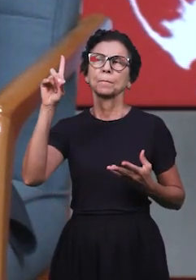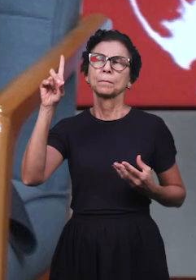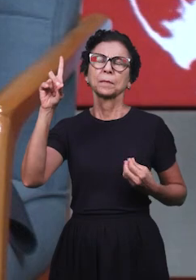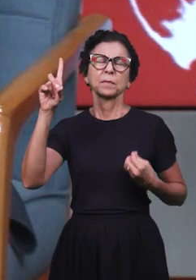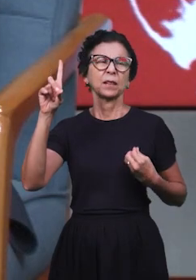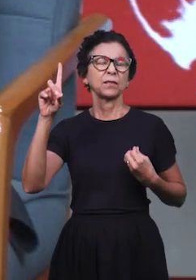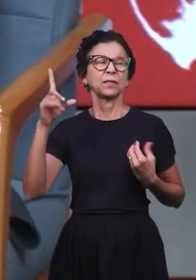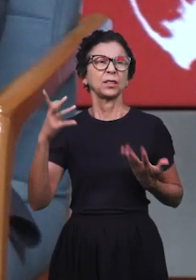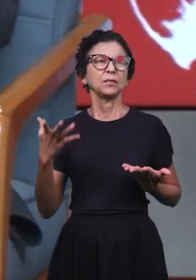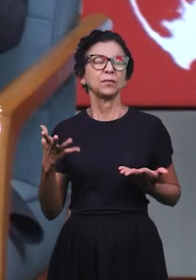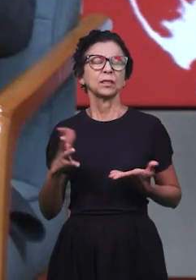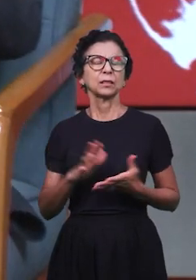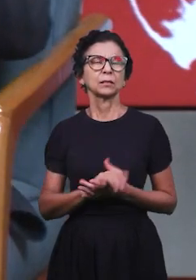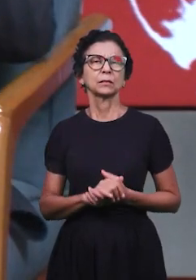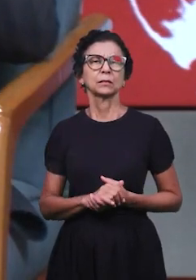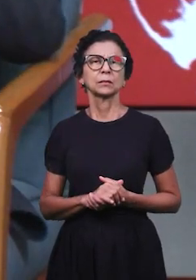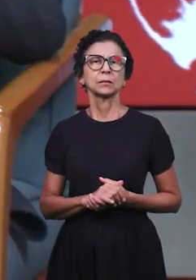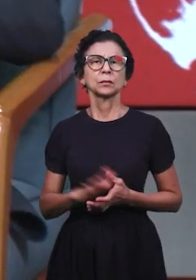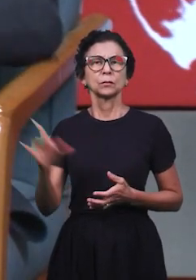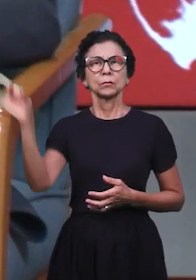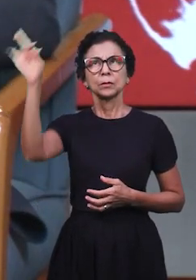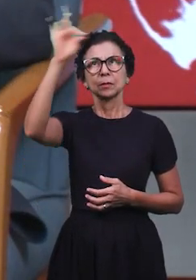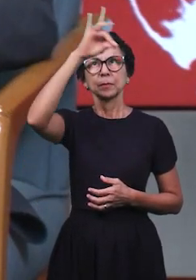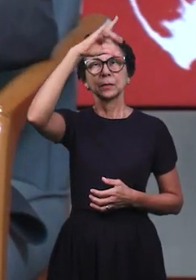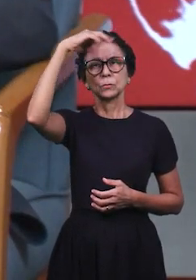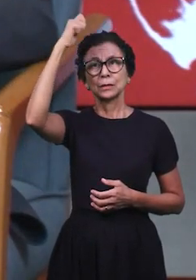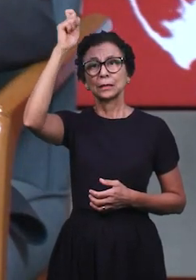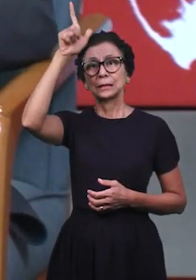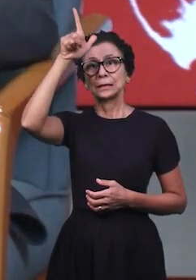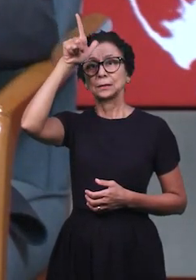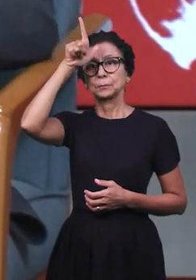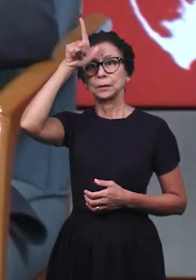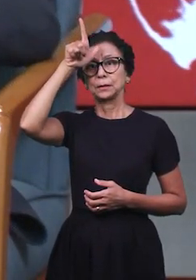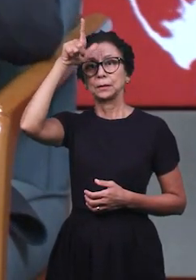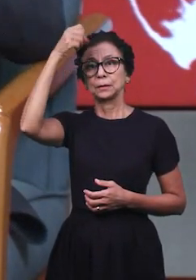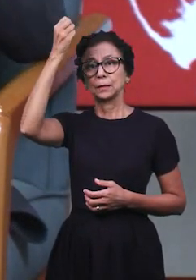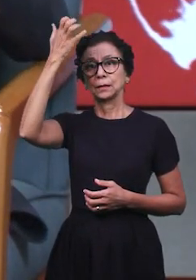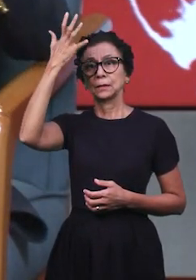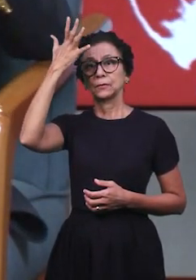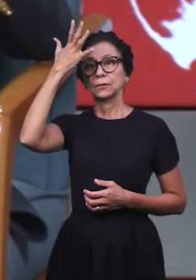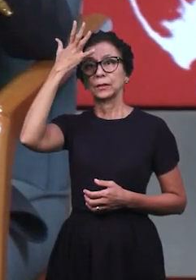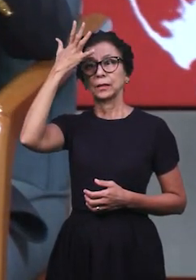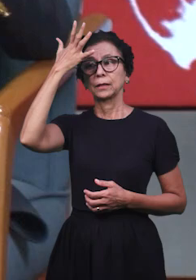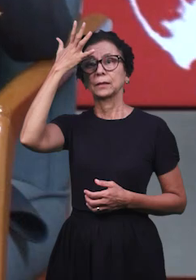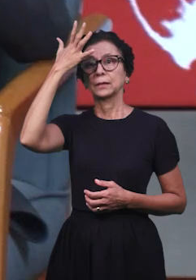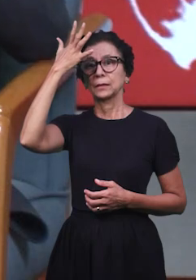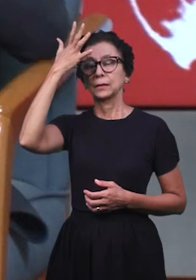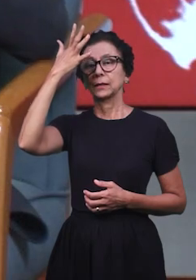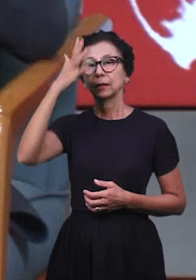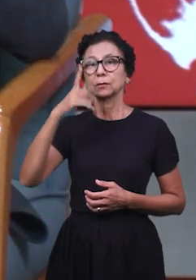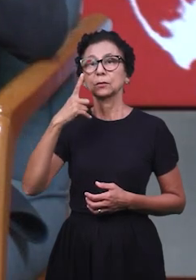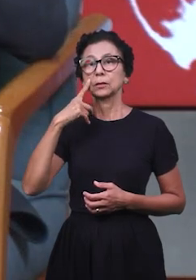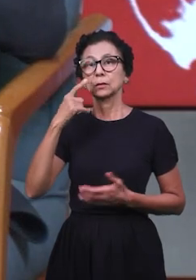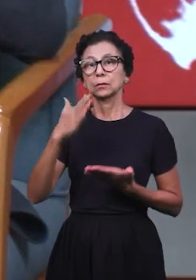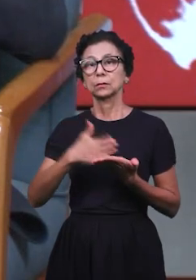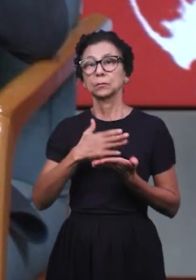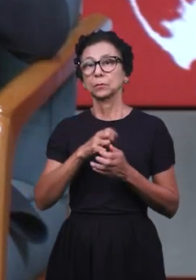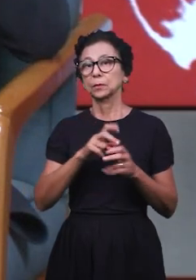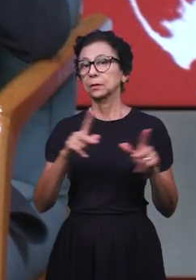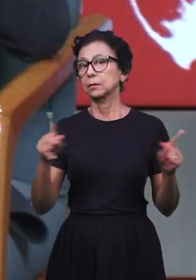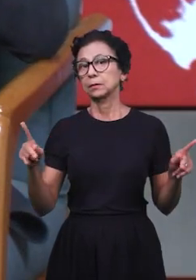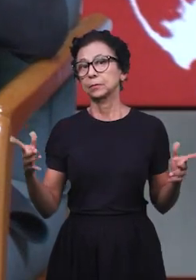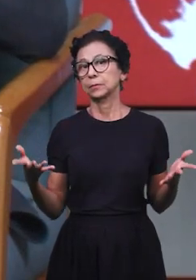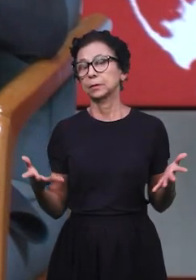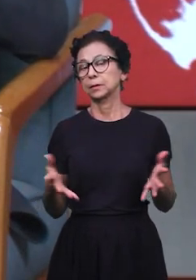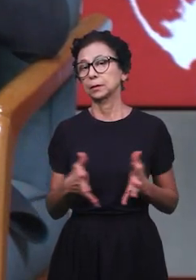mão inspirada, ela sofre a ação do Espírito Santo. Nós vemos isso claramente no livro de Apocalipse.